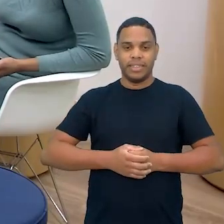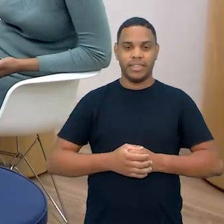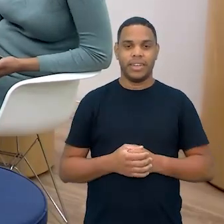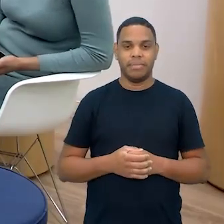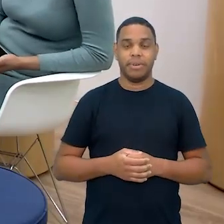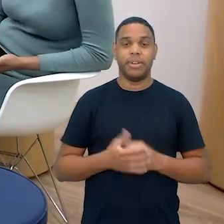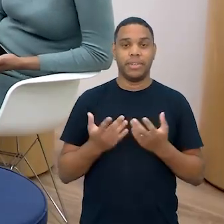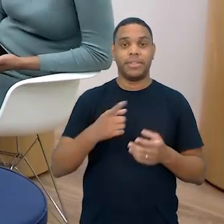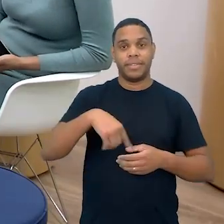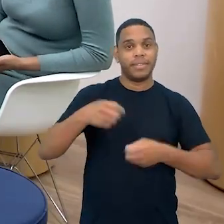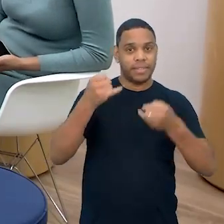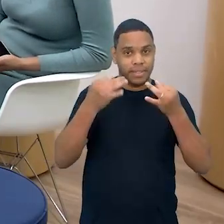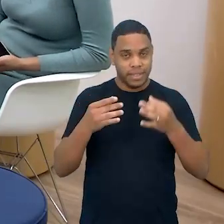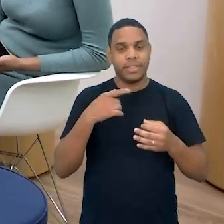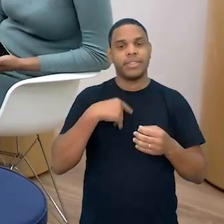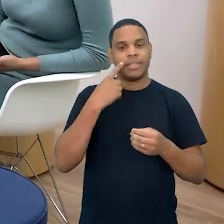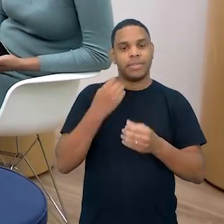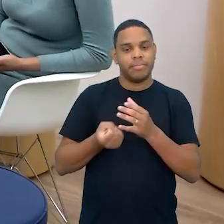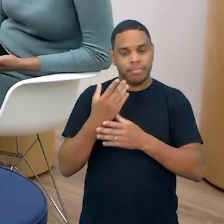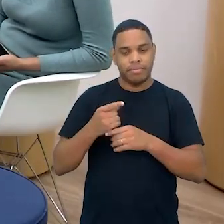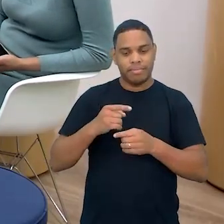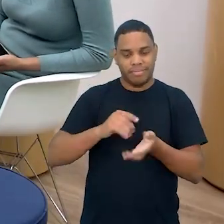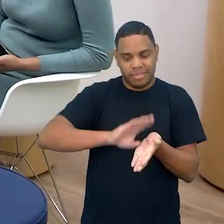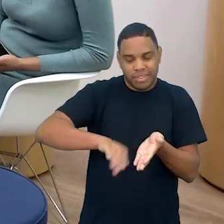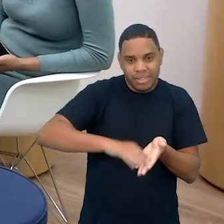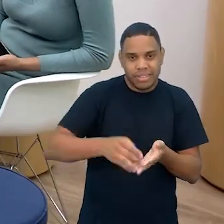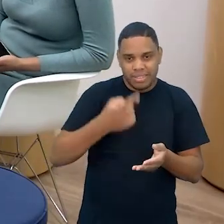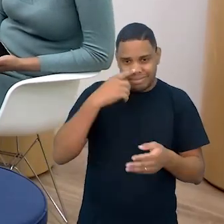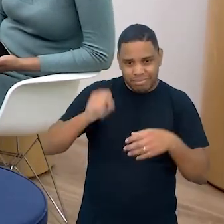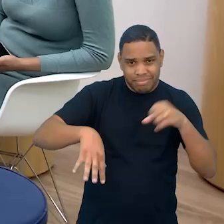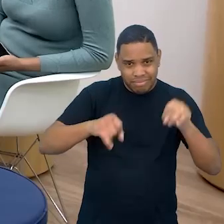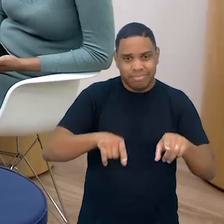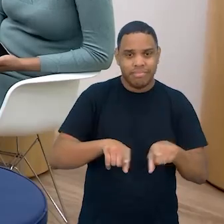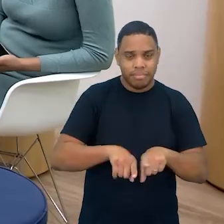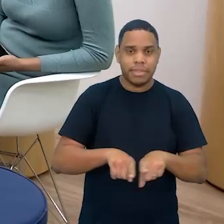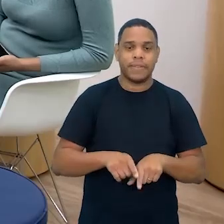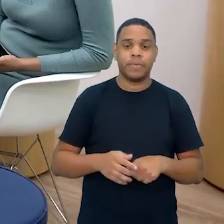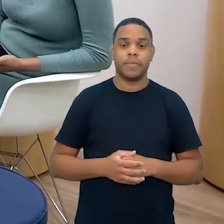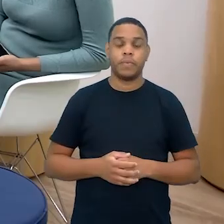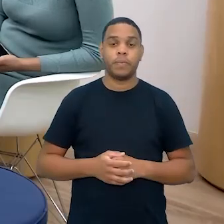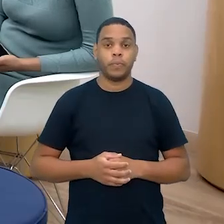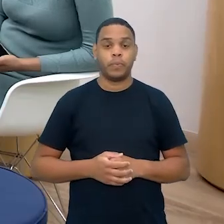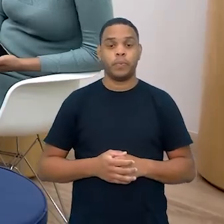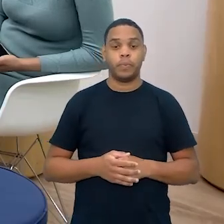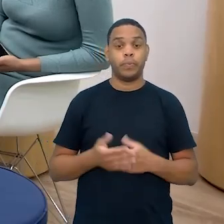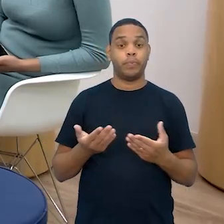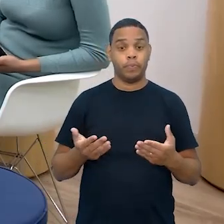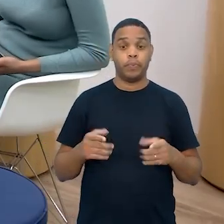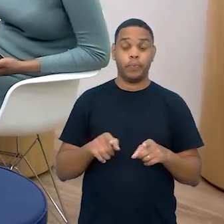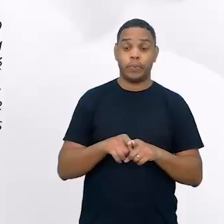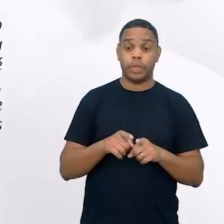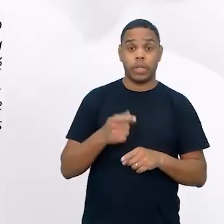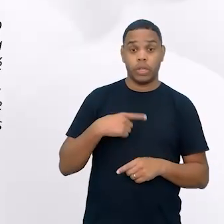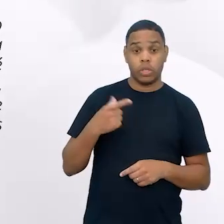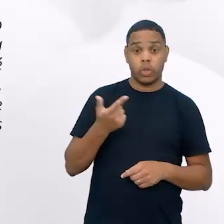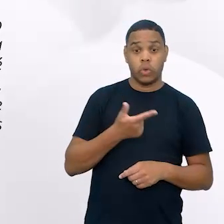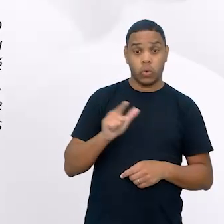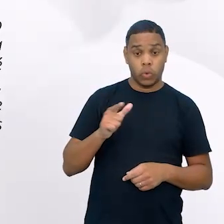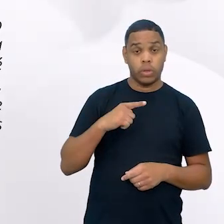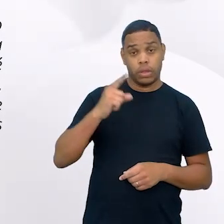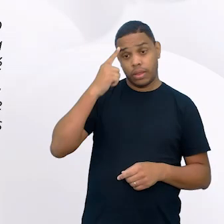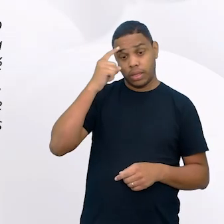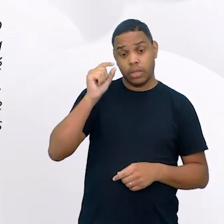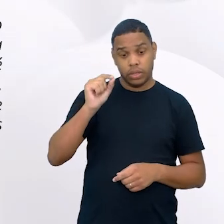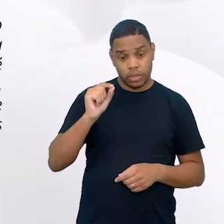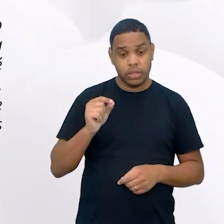desperdício, você está falando da geração de resíduo ou de outro tipo de desperdício também. Então aí a gente passaria para um outro insight que a gente teve,